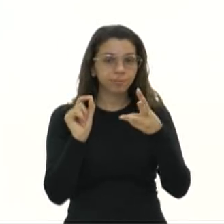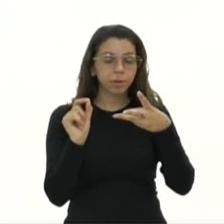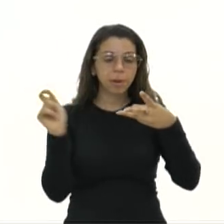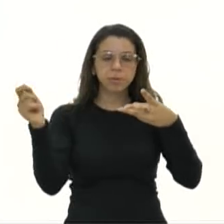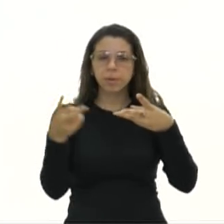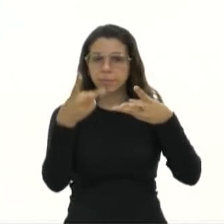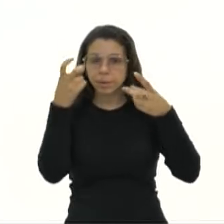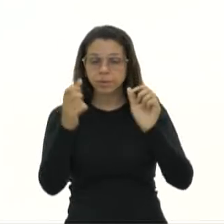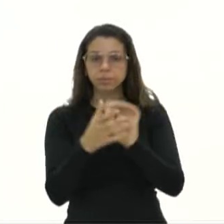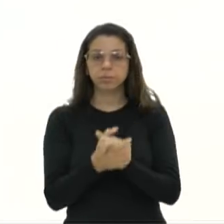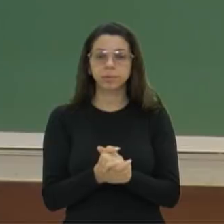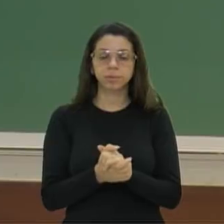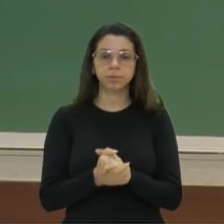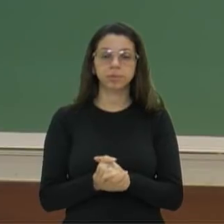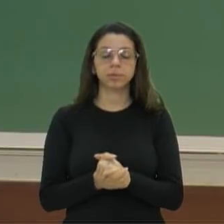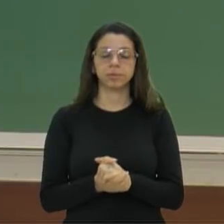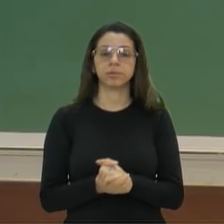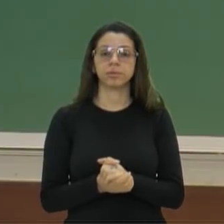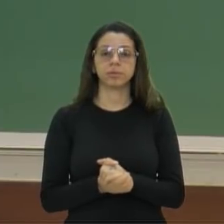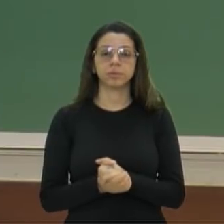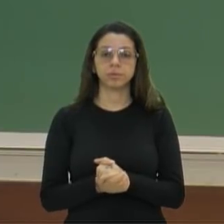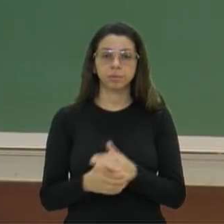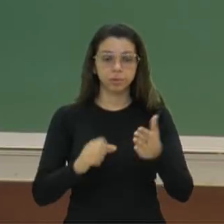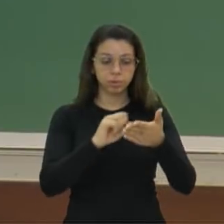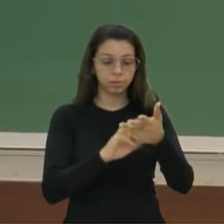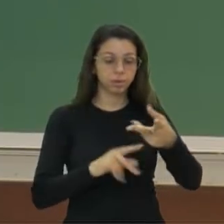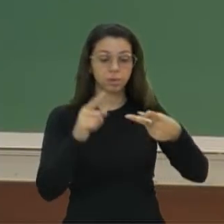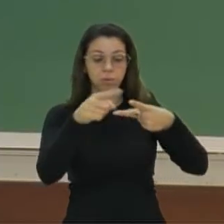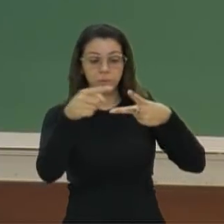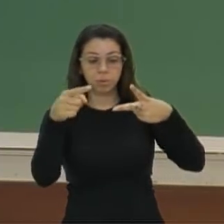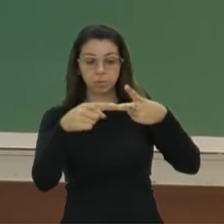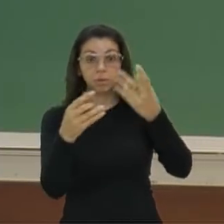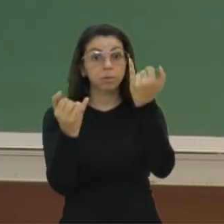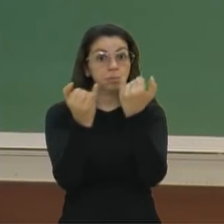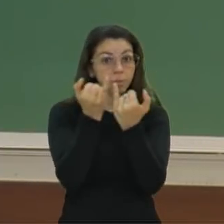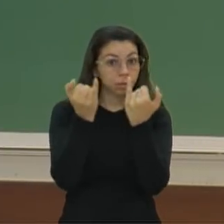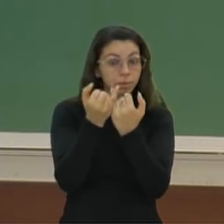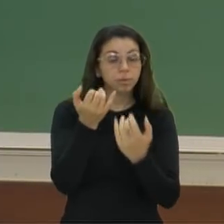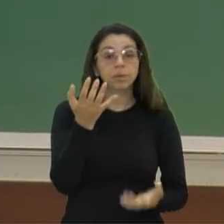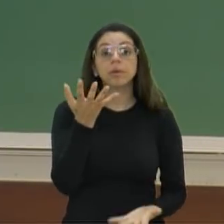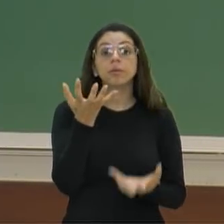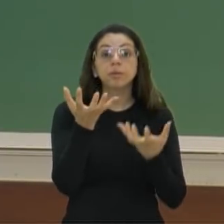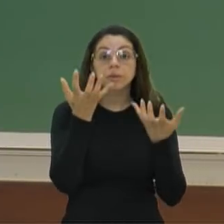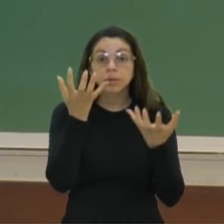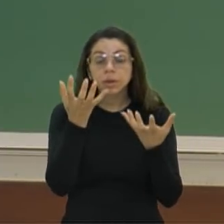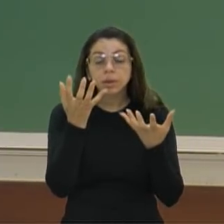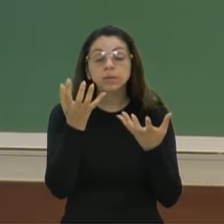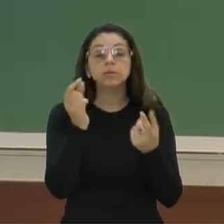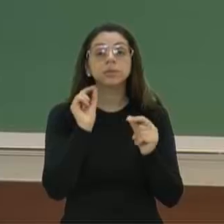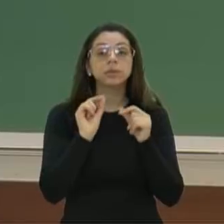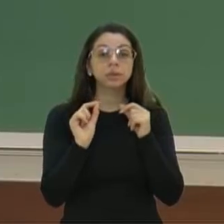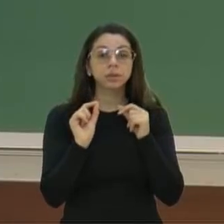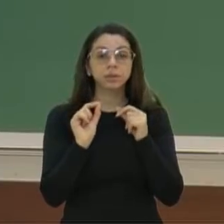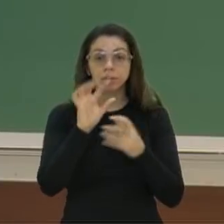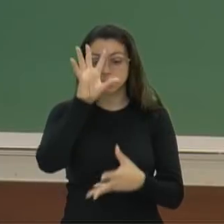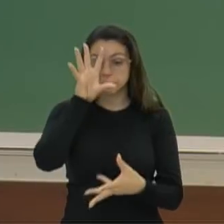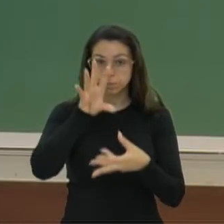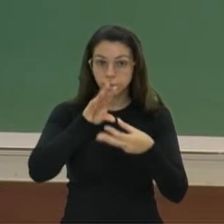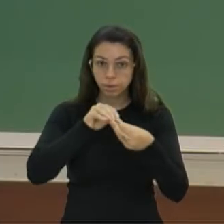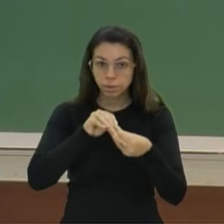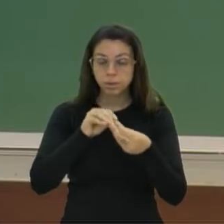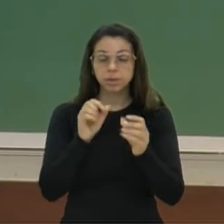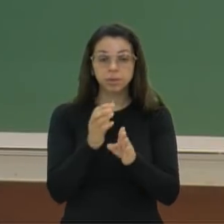Vocês perceberam que o exercício 1 e 2 são muito parecidos. Nós queremos saber se a imagem numa visão normal é formada na